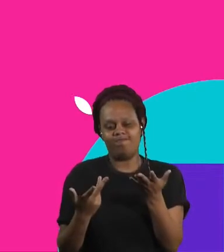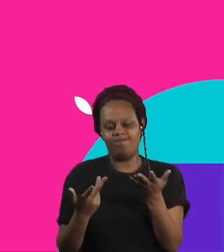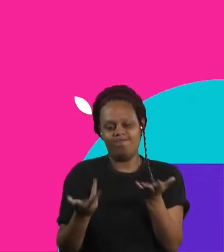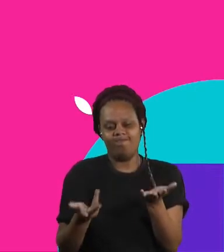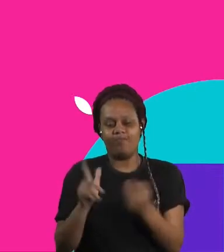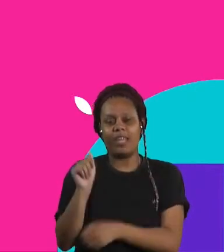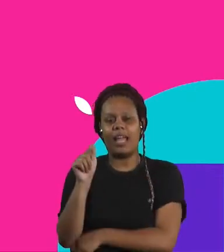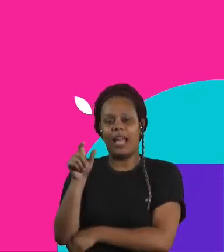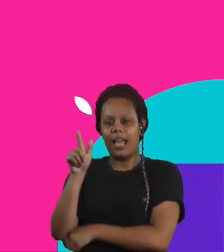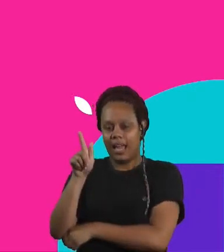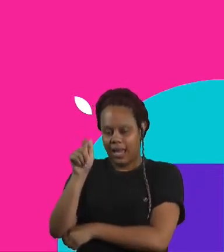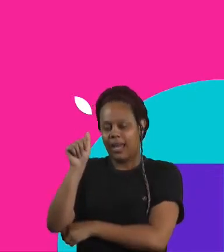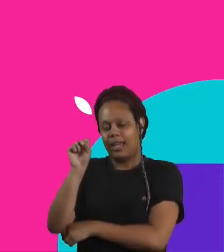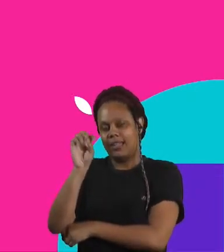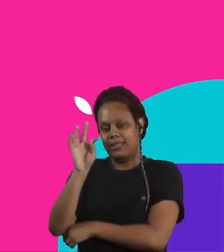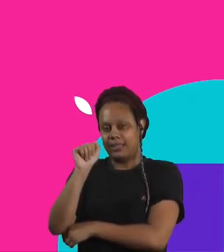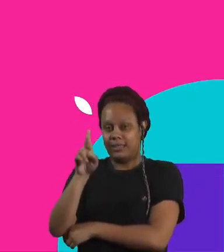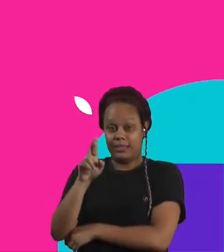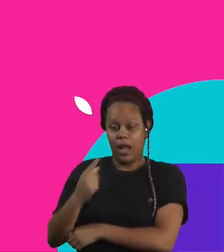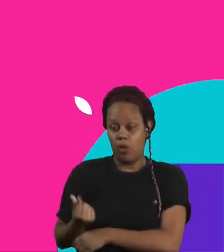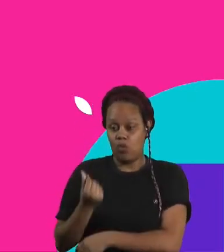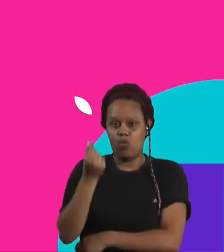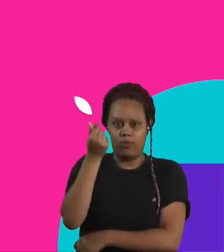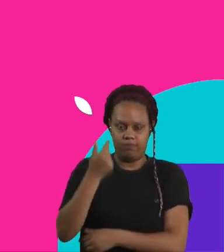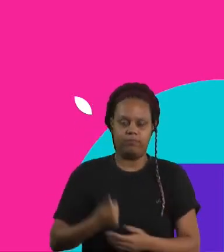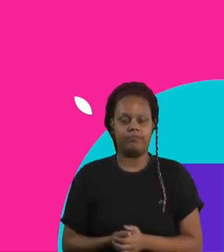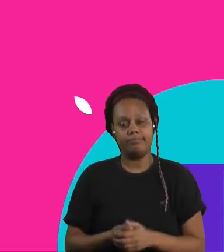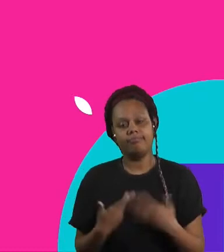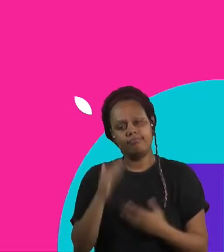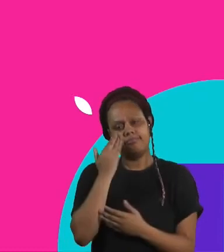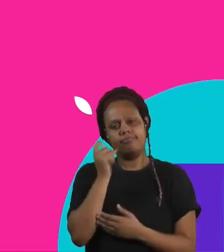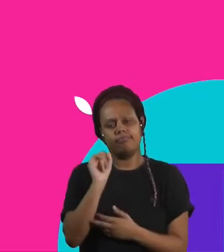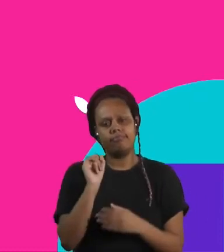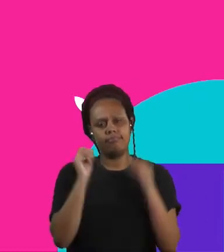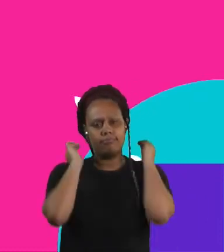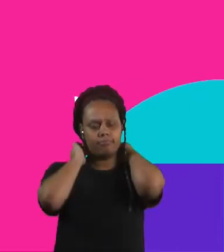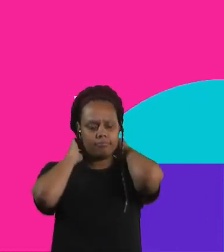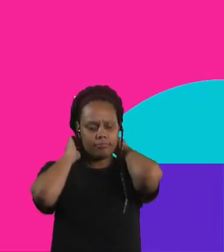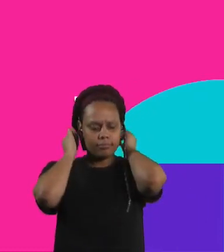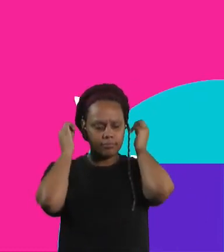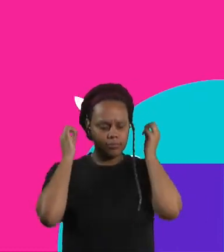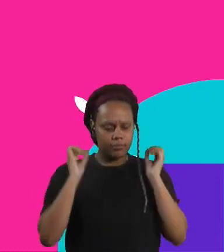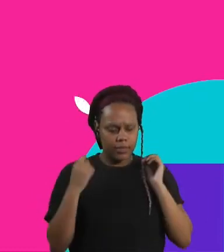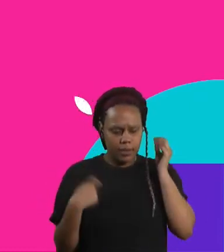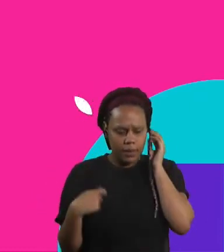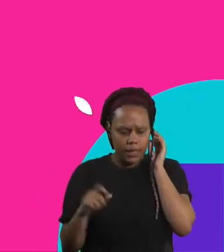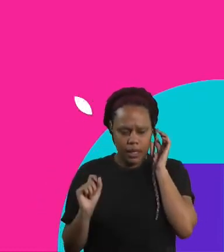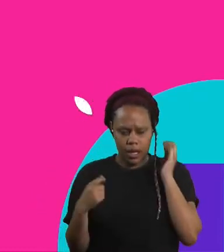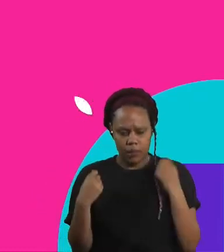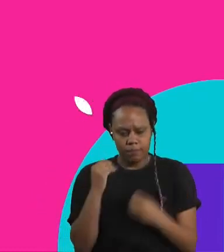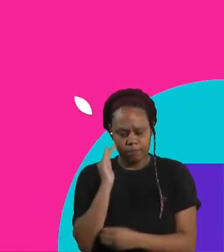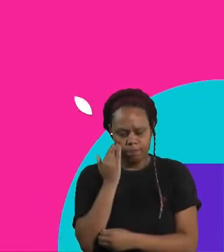muito feliz com o trabalho, mas a gente entendeu que a gente precisava de algo um pouco mais simples, ou um pouco que a gente conseguisse,